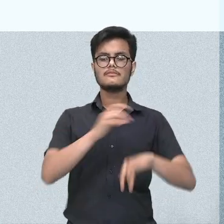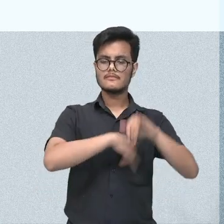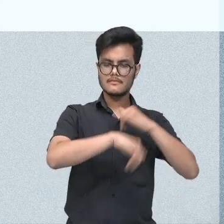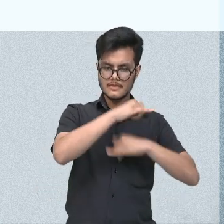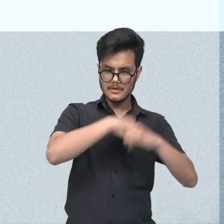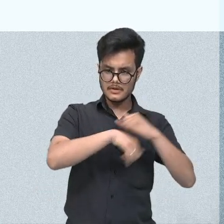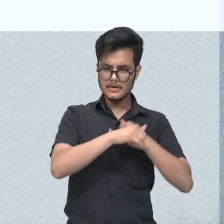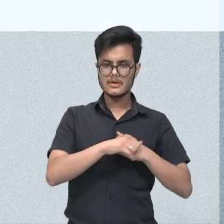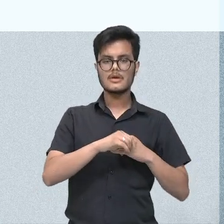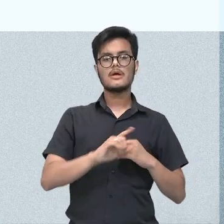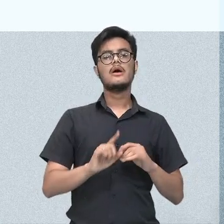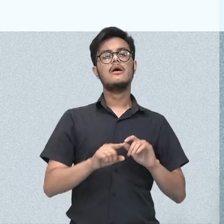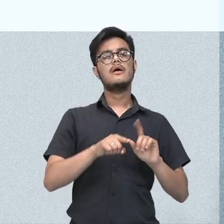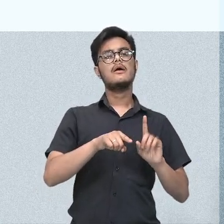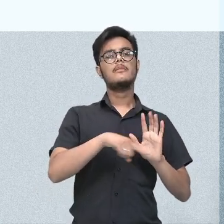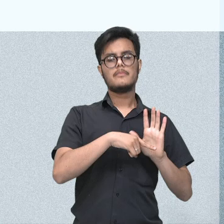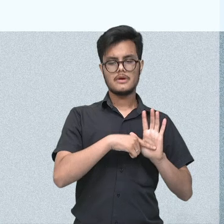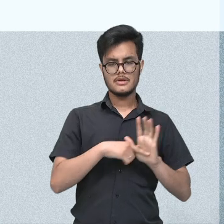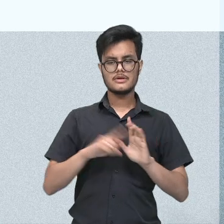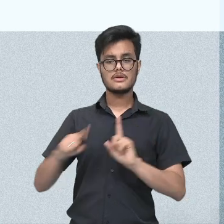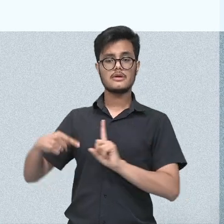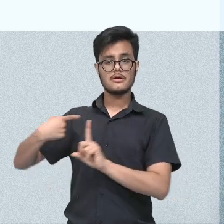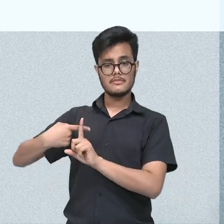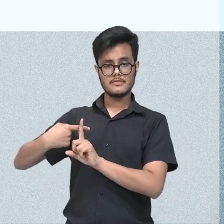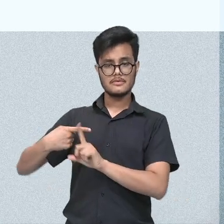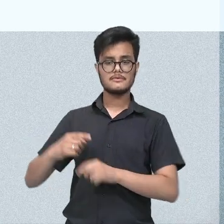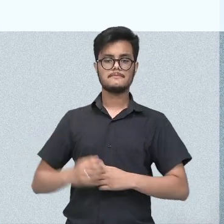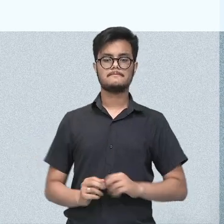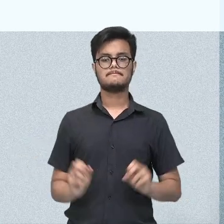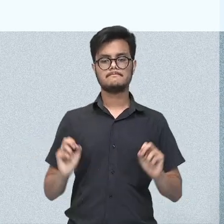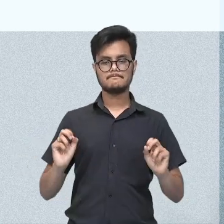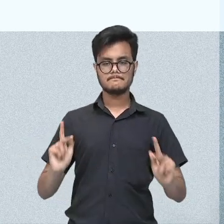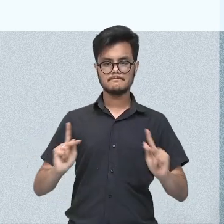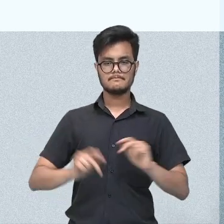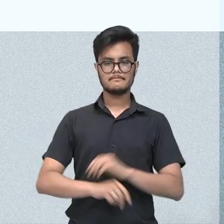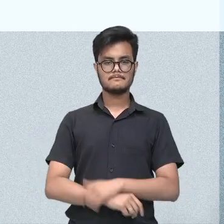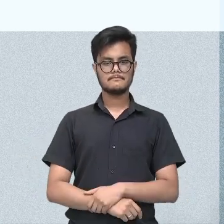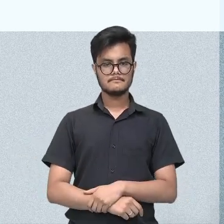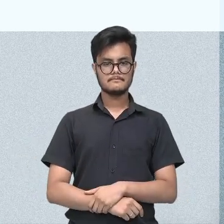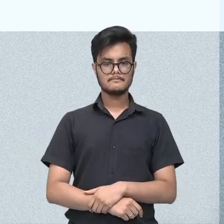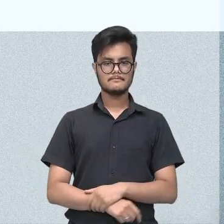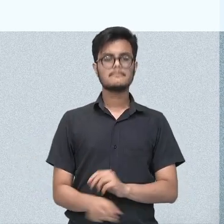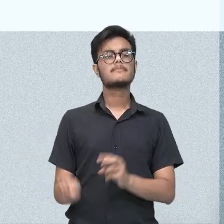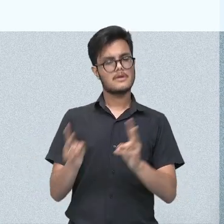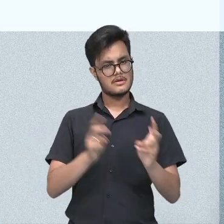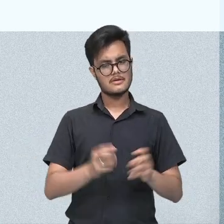com cargas elétricas de sinais opostos. Perceberam aí a